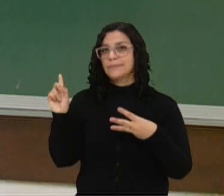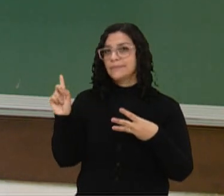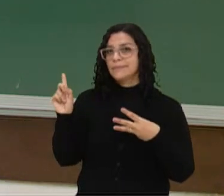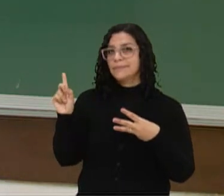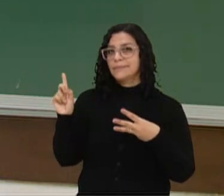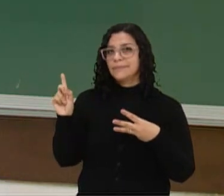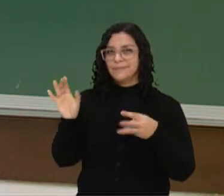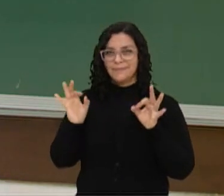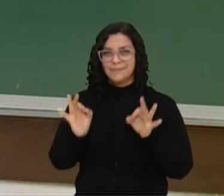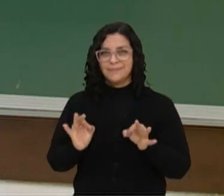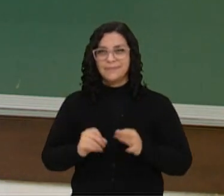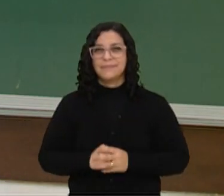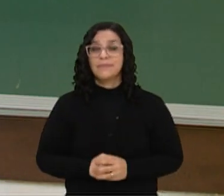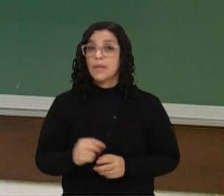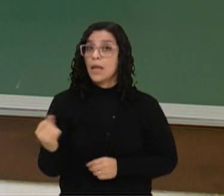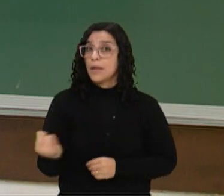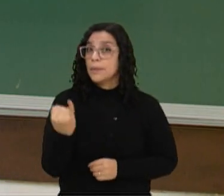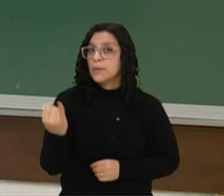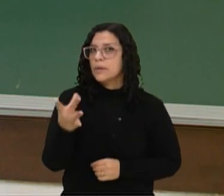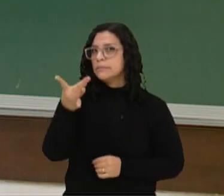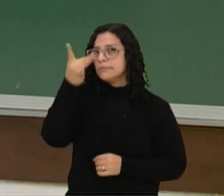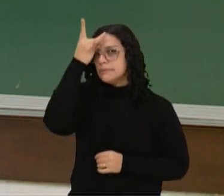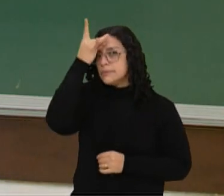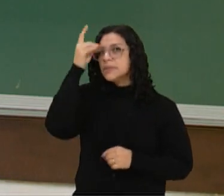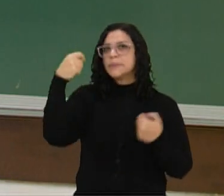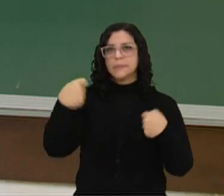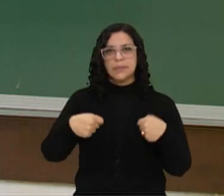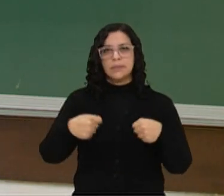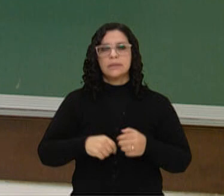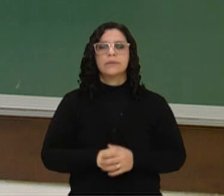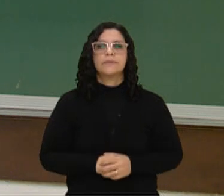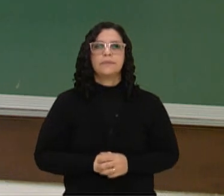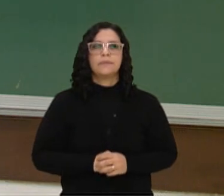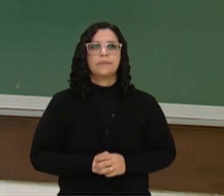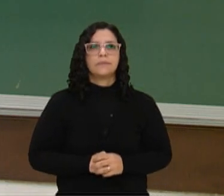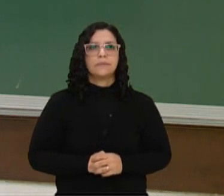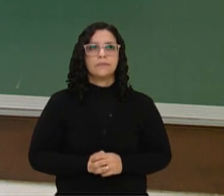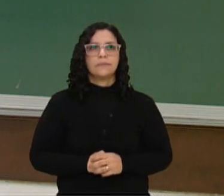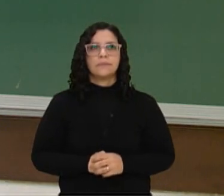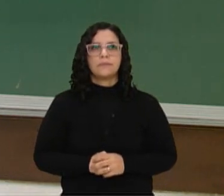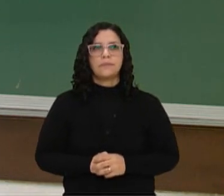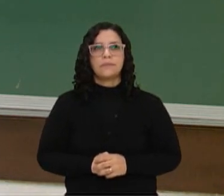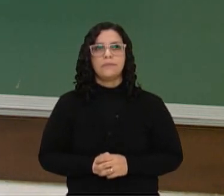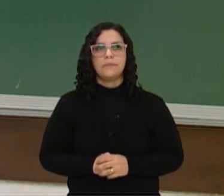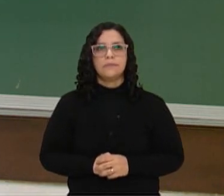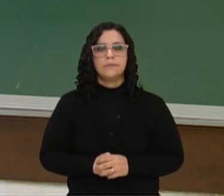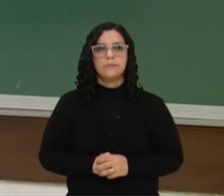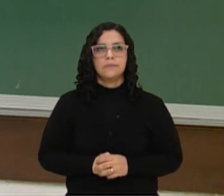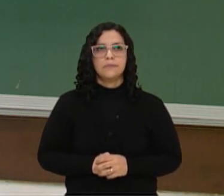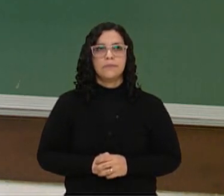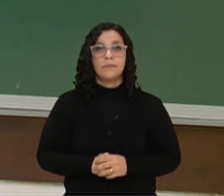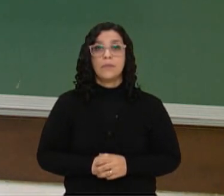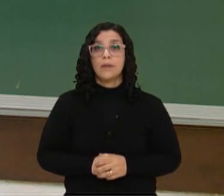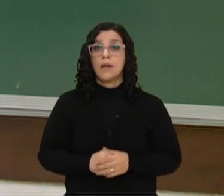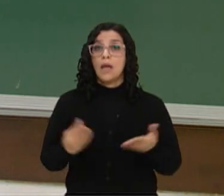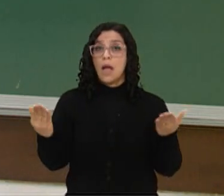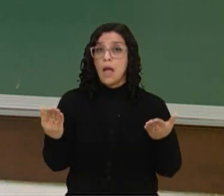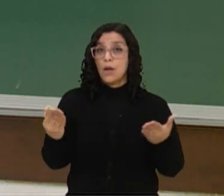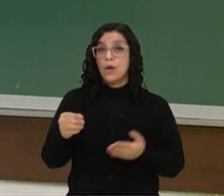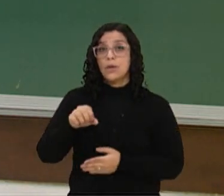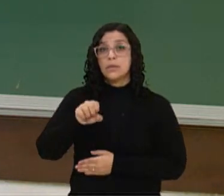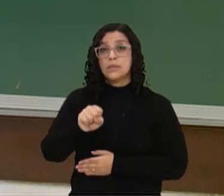e extrativismo. Isso é bem importante de ficar gravadinho aí na cabecinha de vocês, tá?